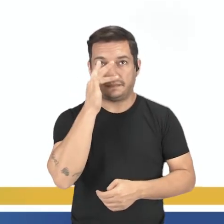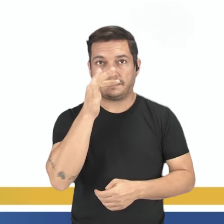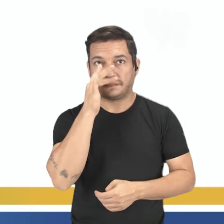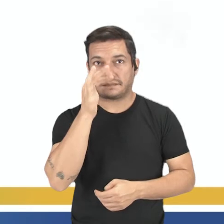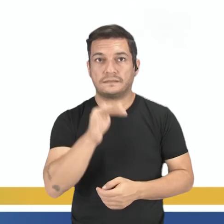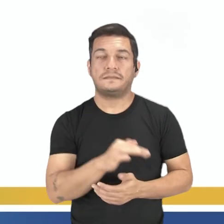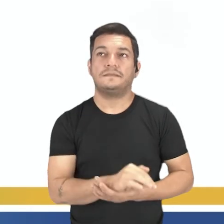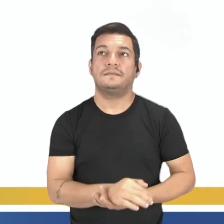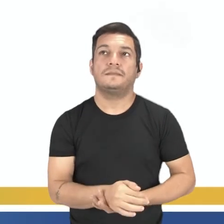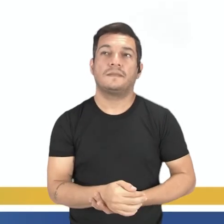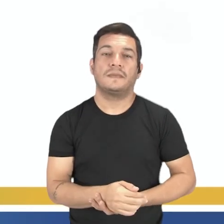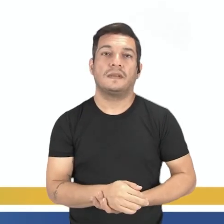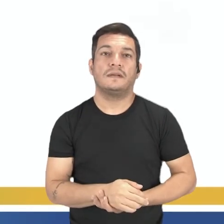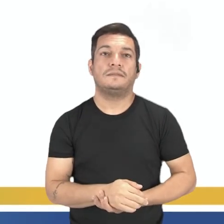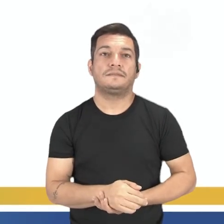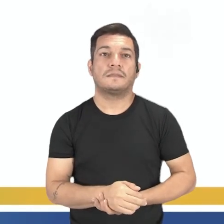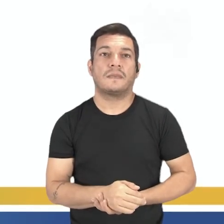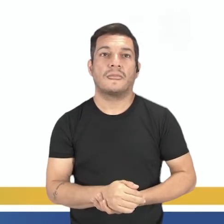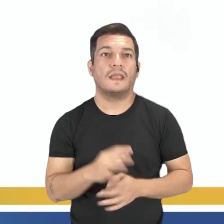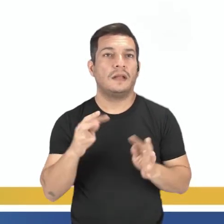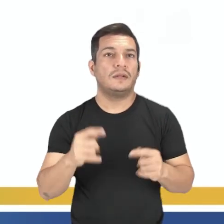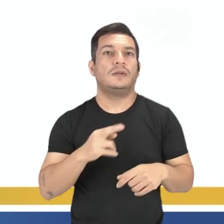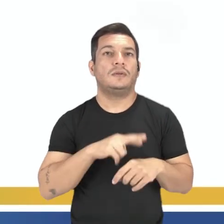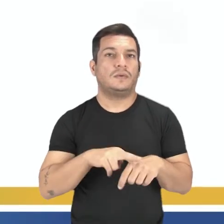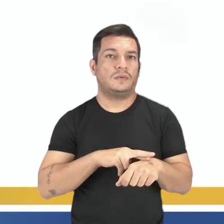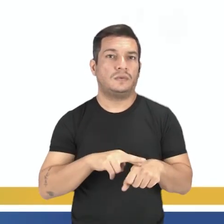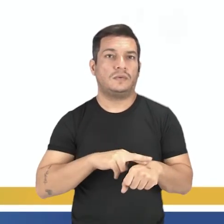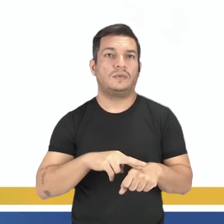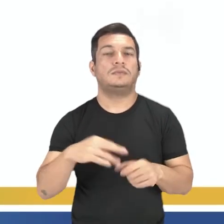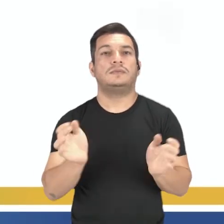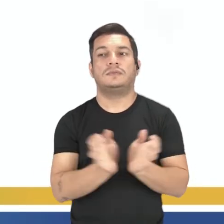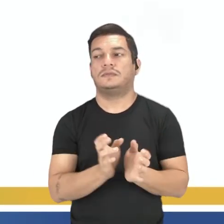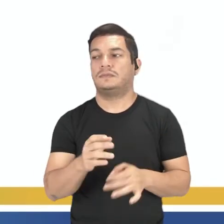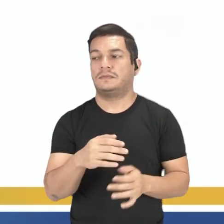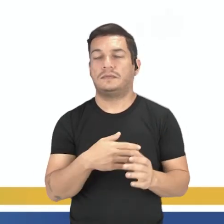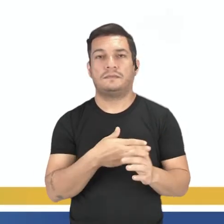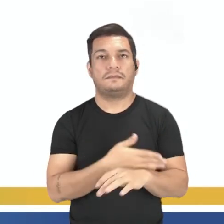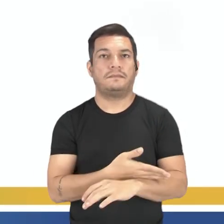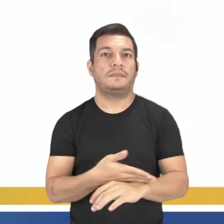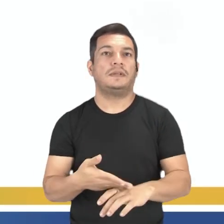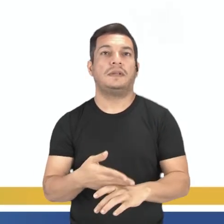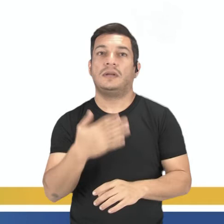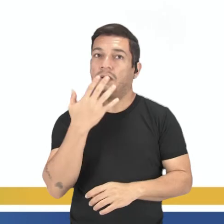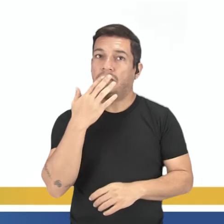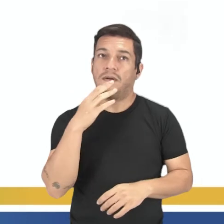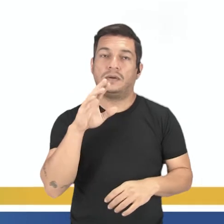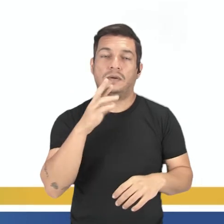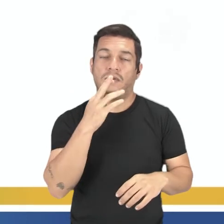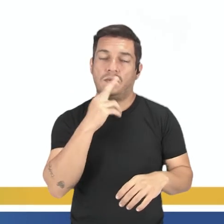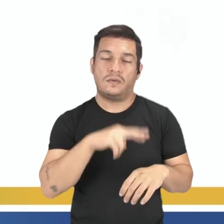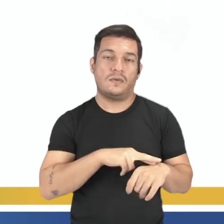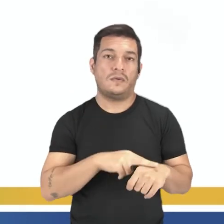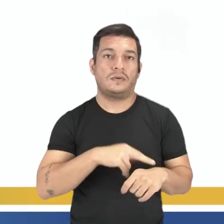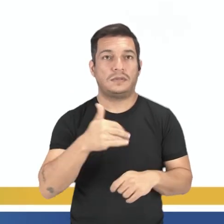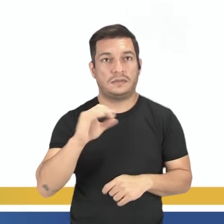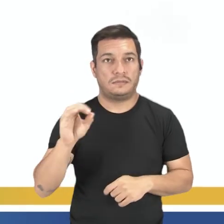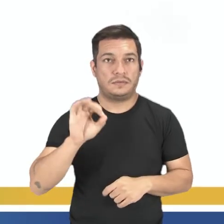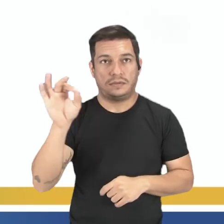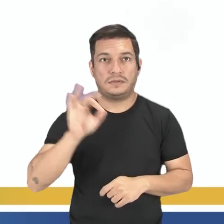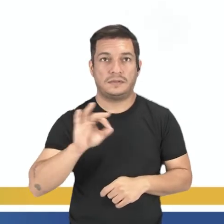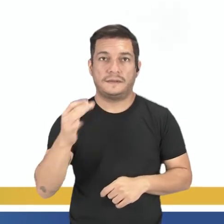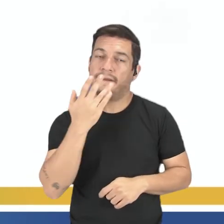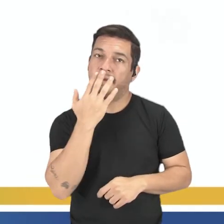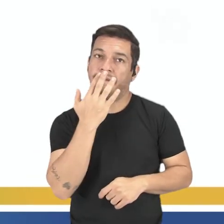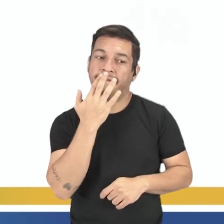ele pegou também um grupo, né, todo roxo e um grupo todo branco. O roxo era 100% a cor, o